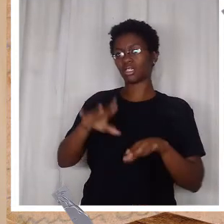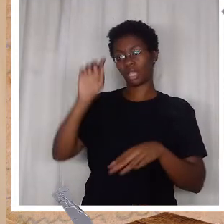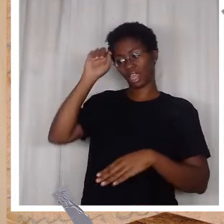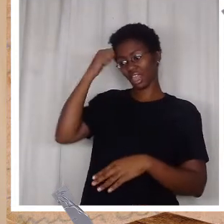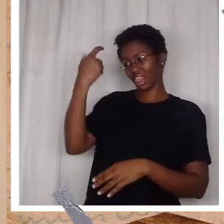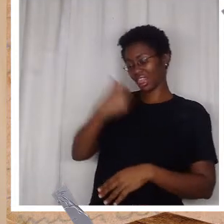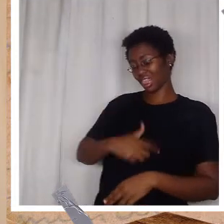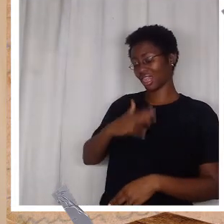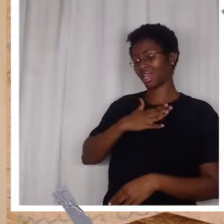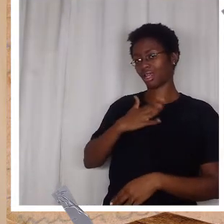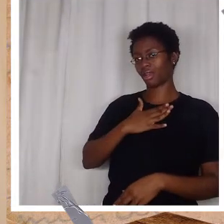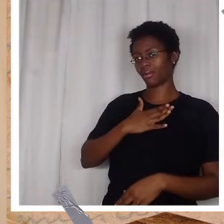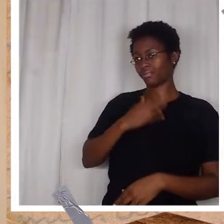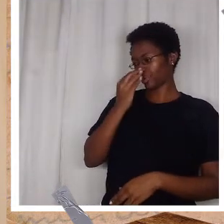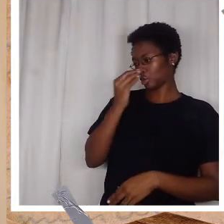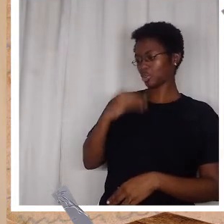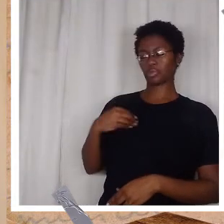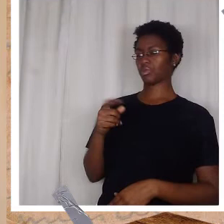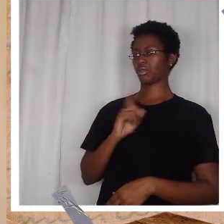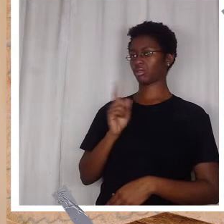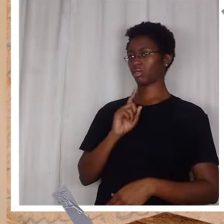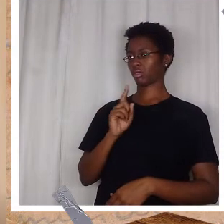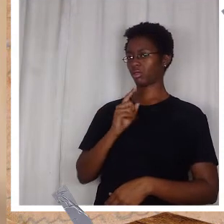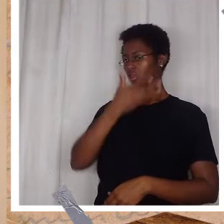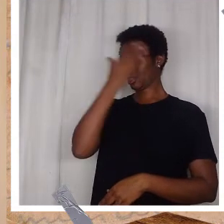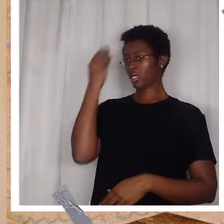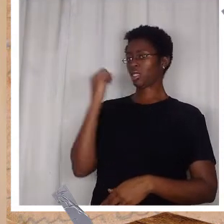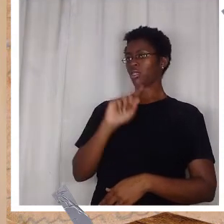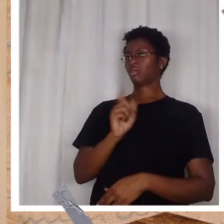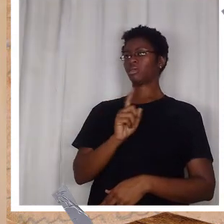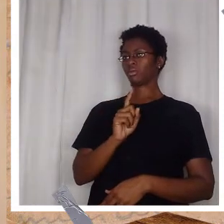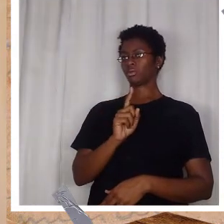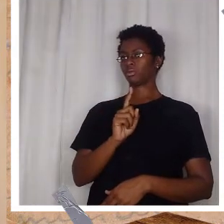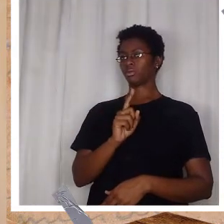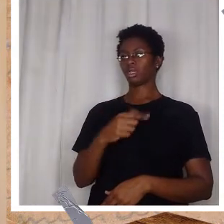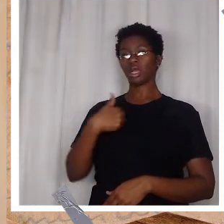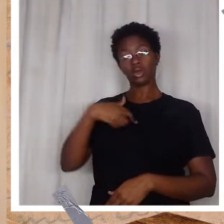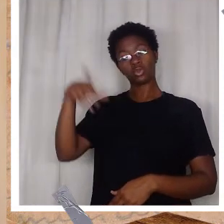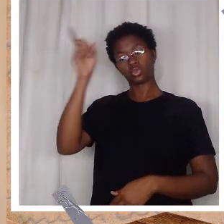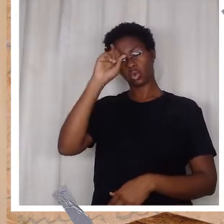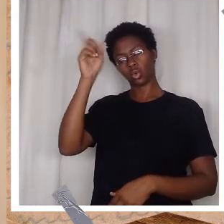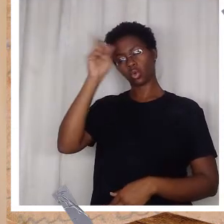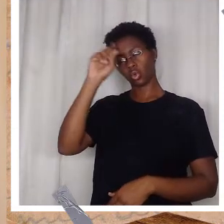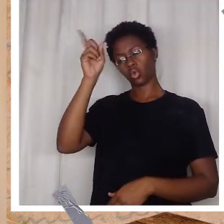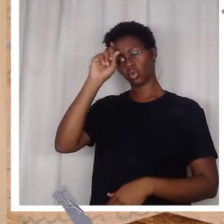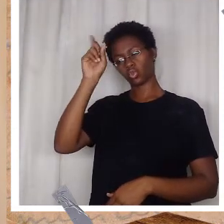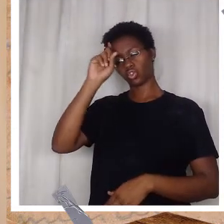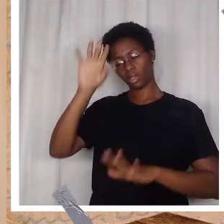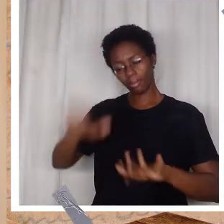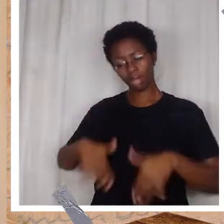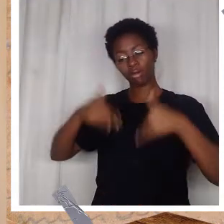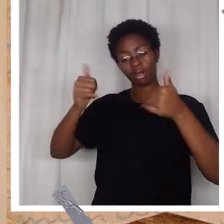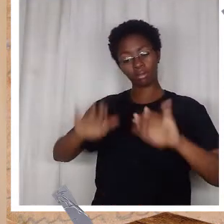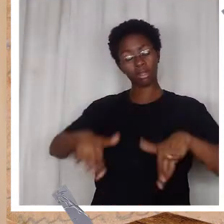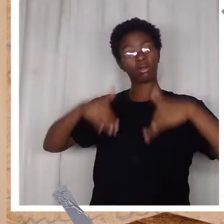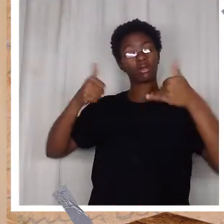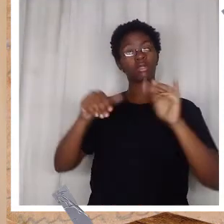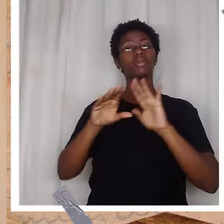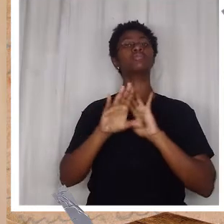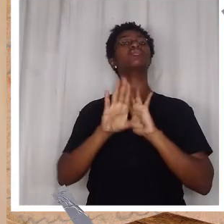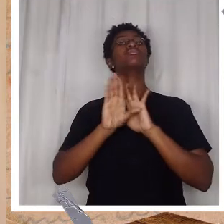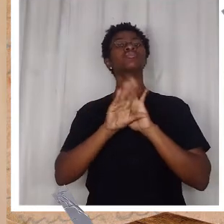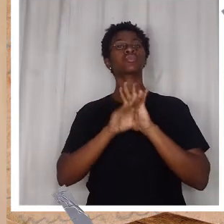está esquecida. Eu me construo como negro no meu dia a dia porque eu tenho que sobreviver sob